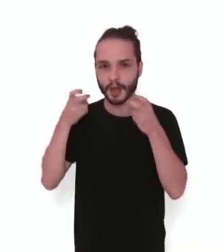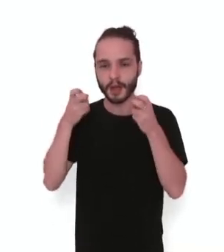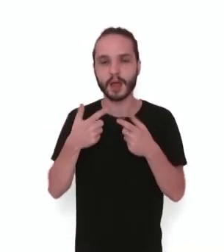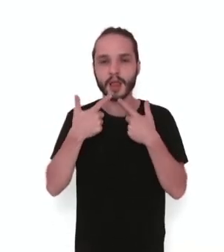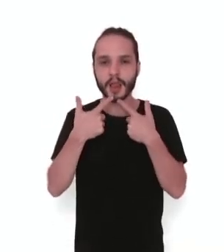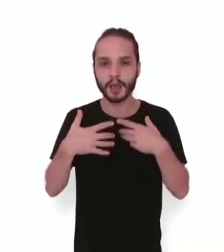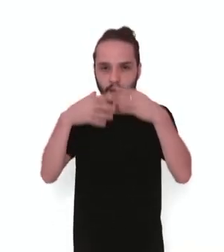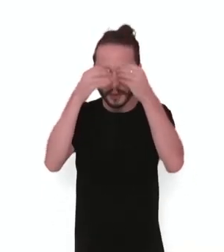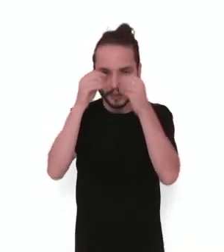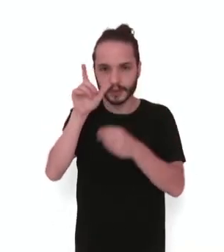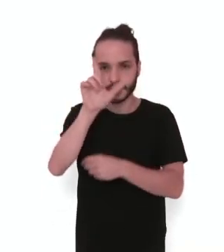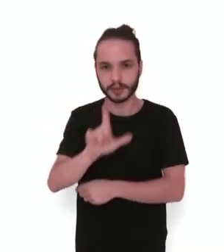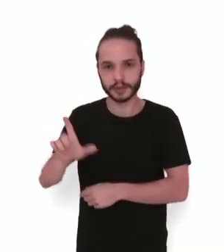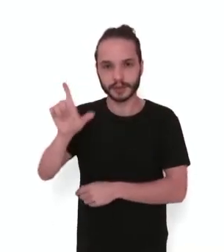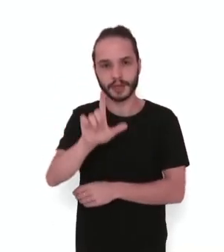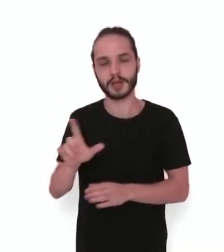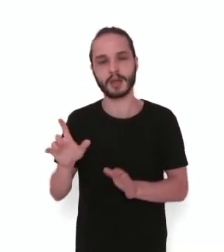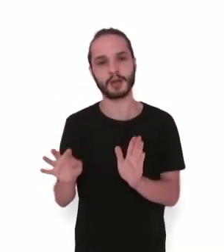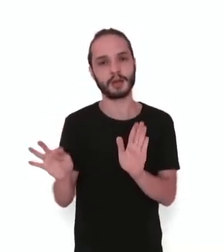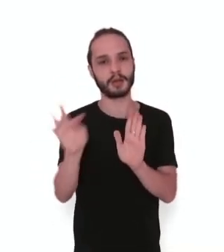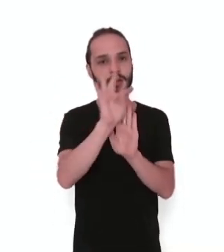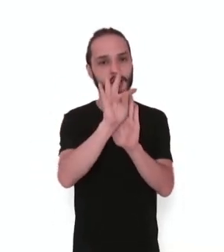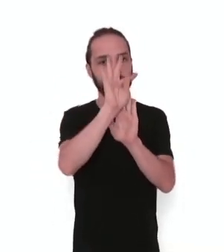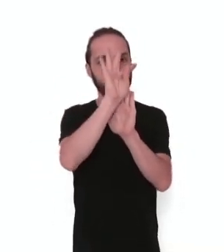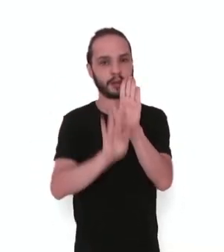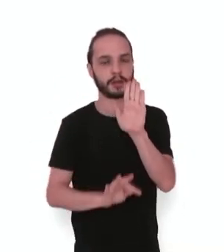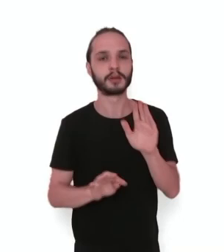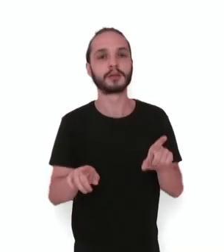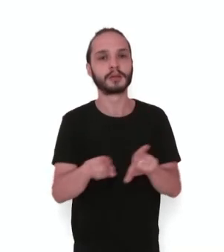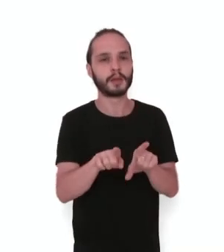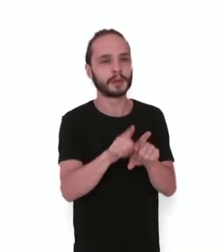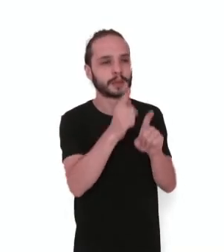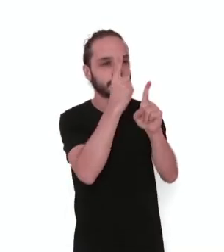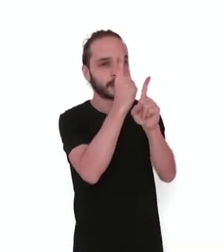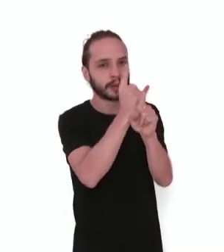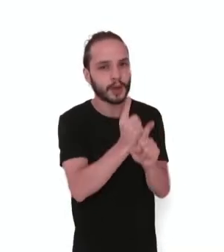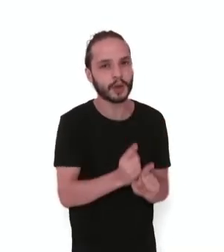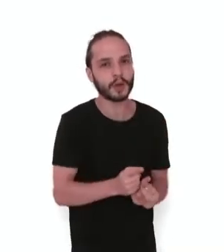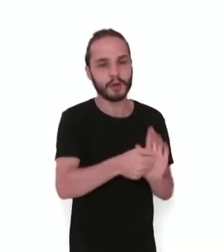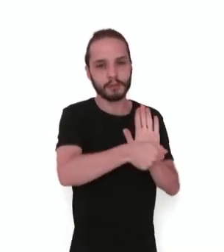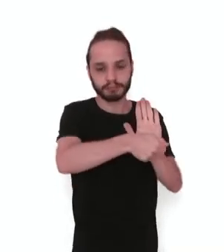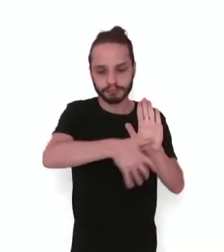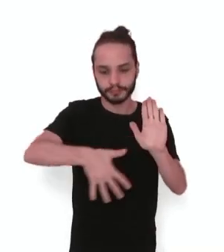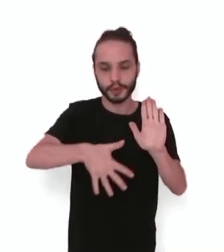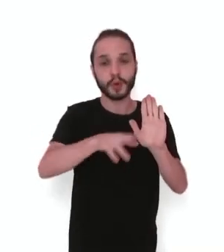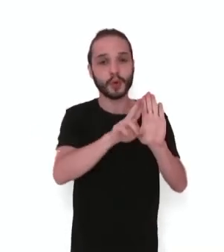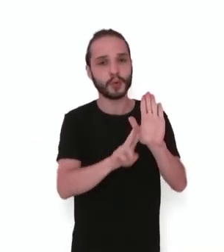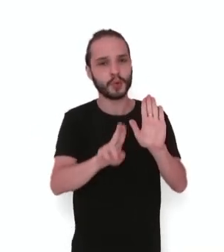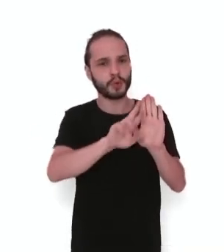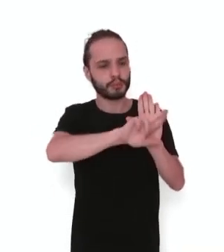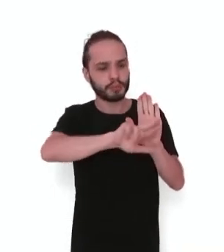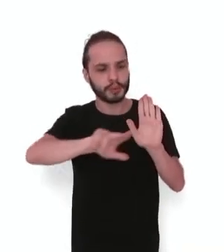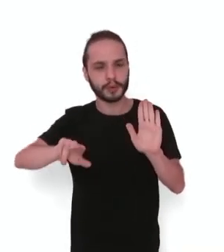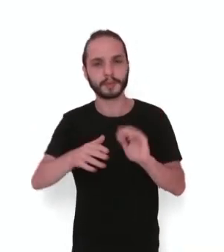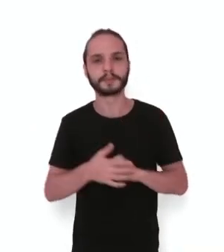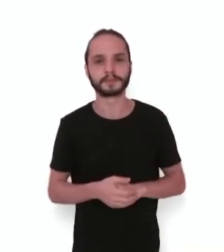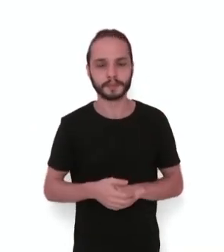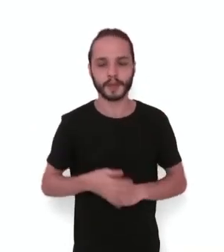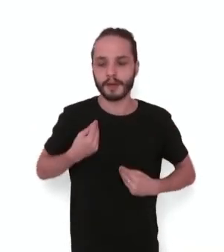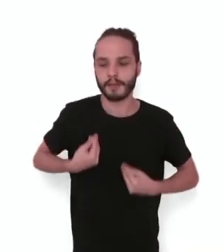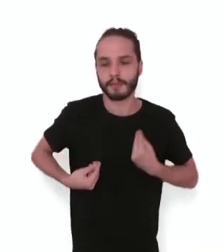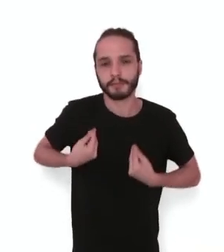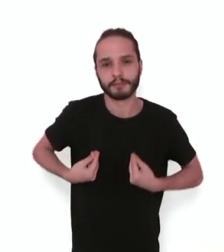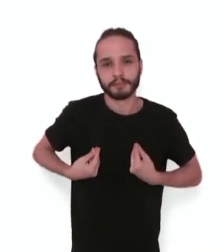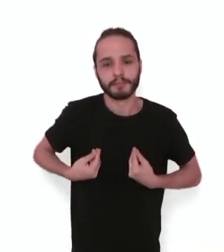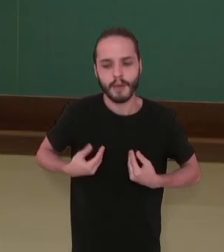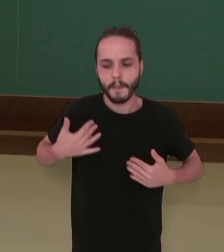literária presente nos textos e identificamos as figuras de linguagem utilizadas. Vivenciamos práticas corporais como